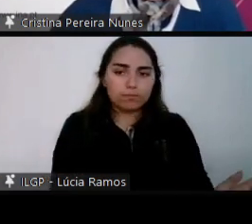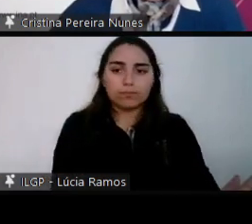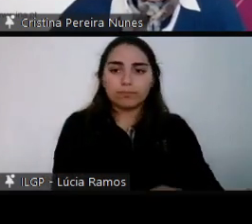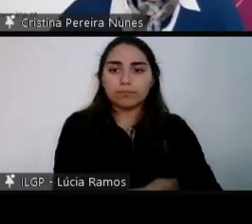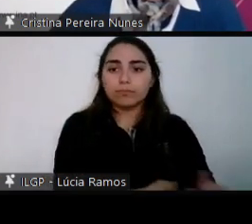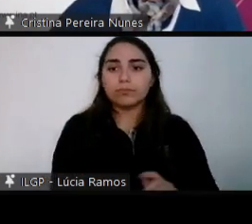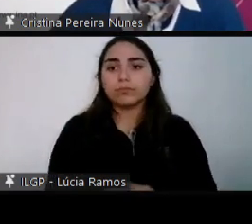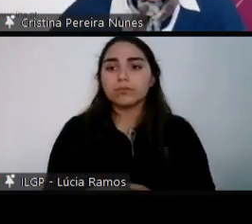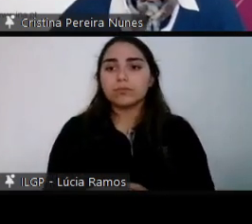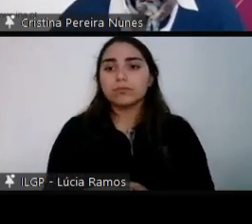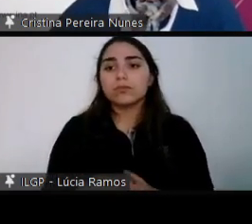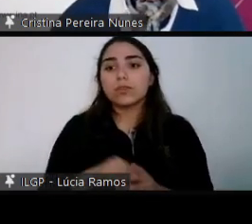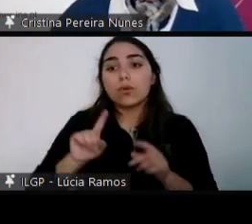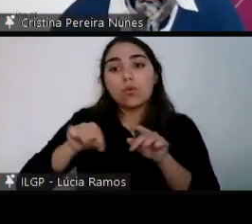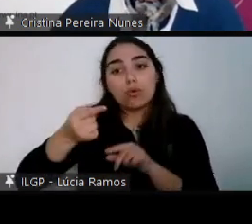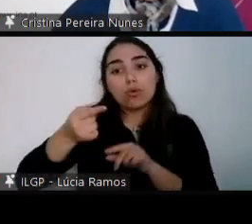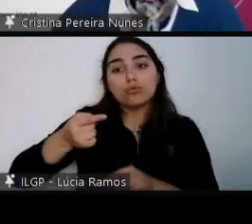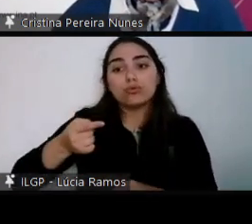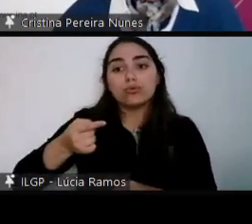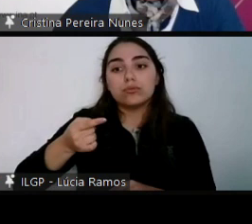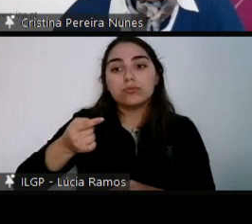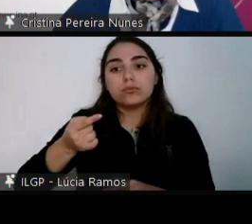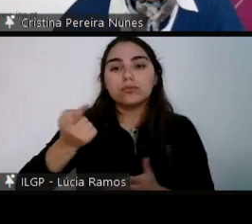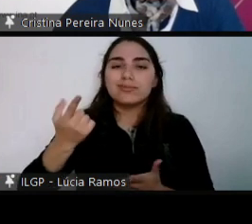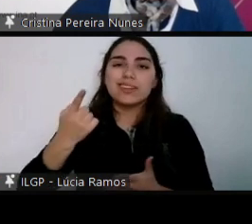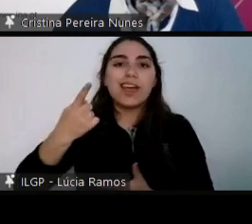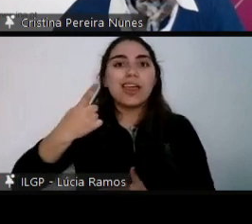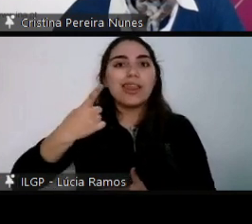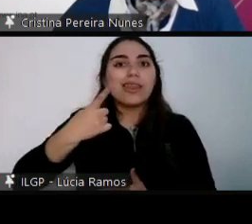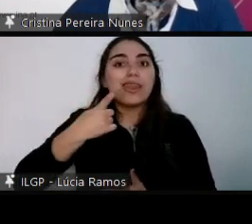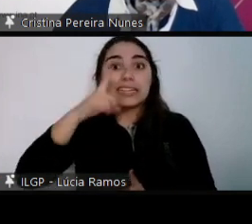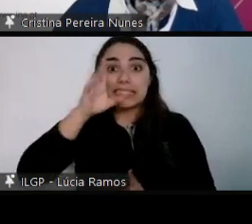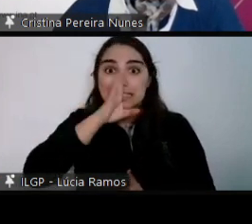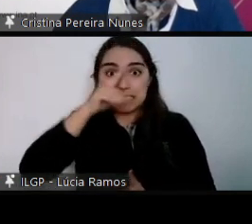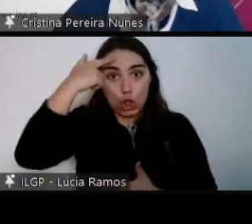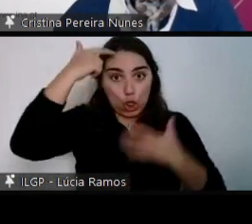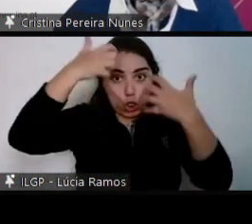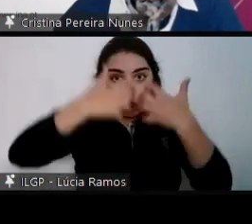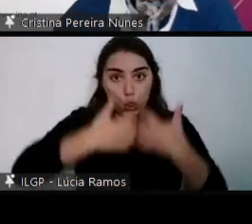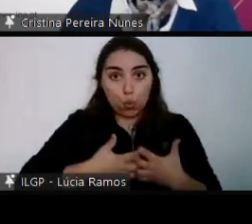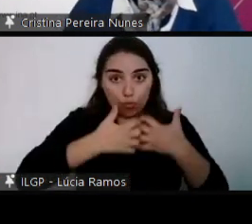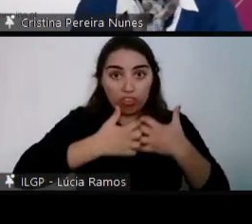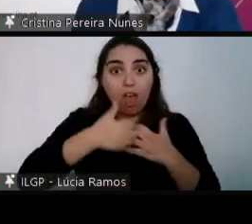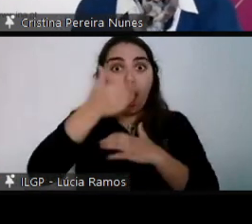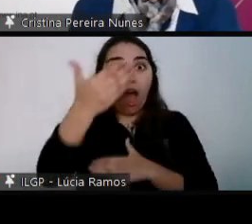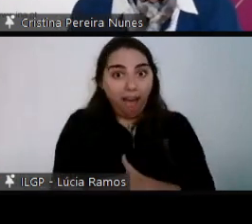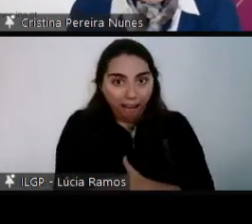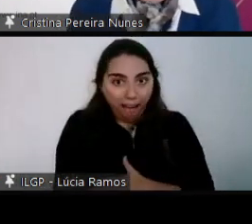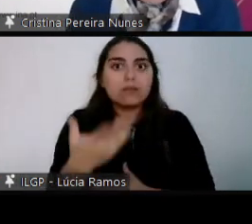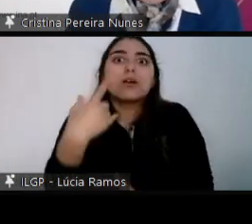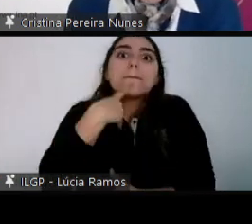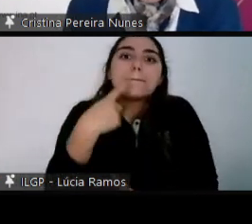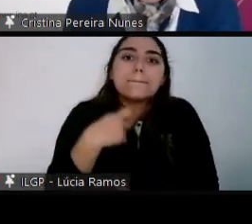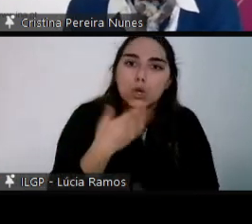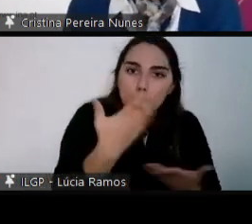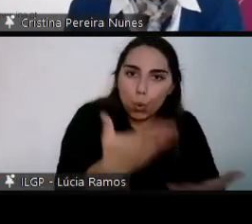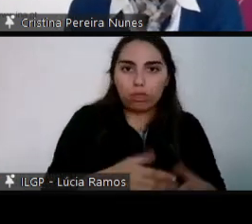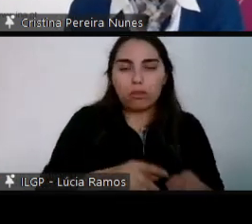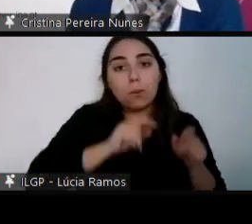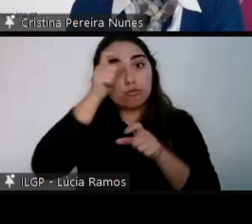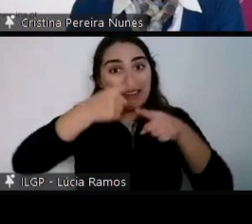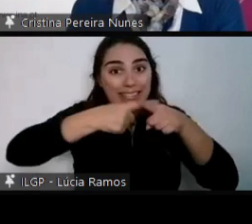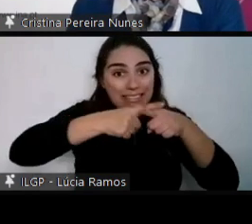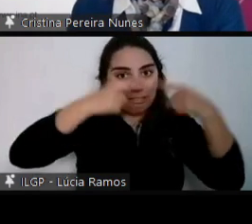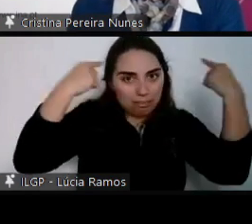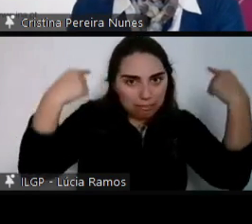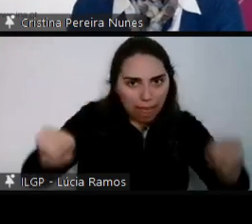outra experiência, é não deixem ficar as dúvidas para trás. E noto que quem tem interesse e quem faz as perguntas certas e que está